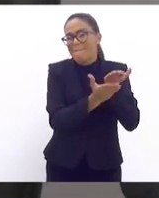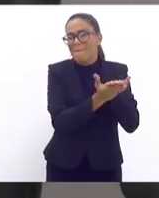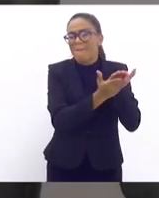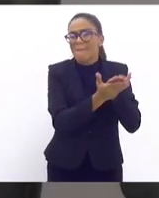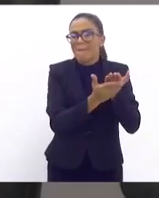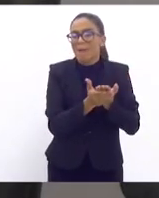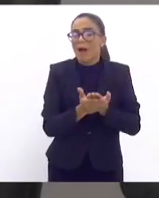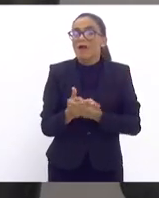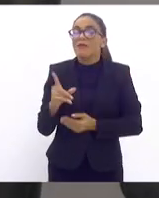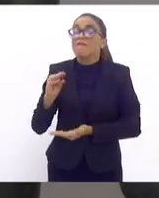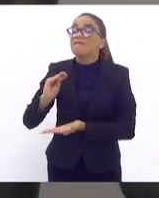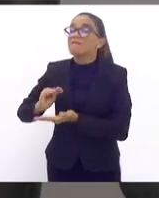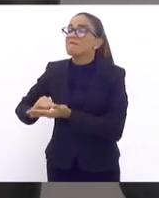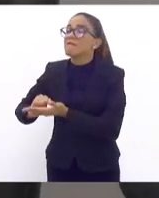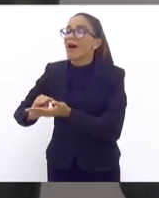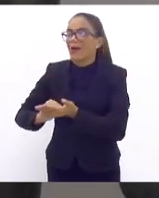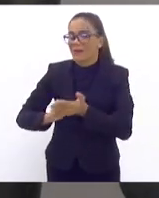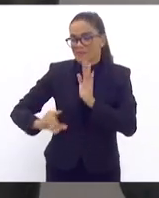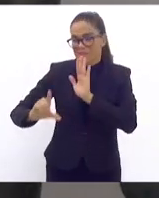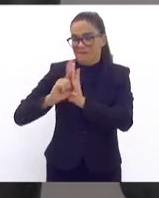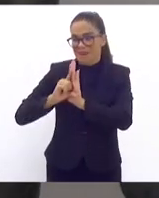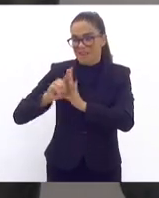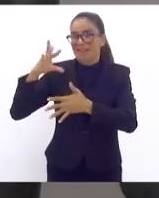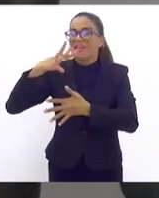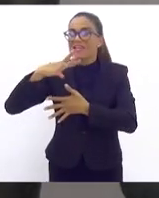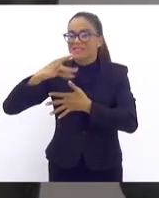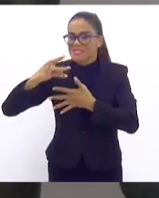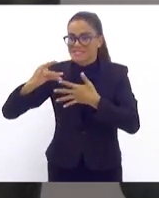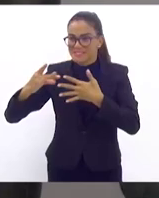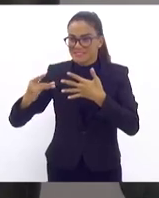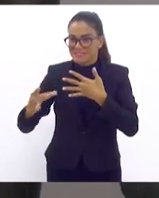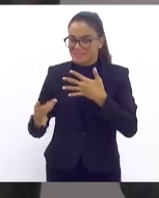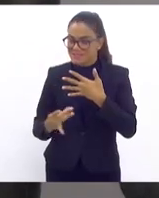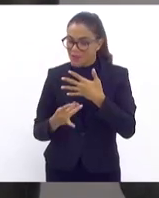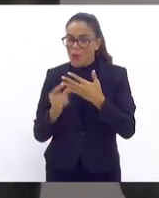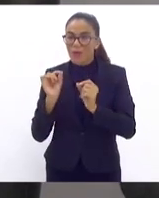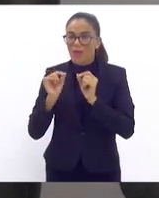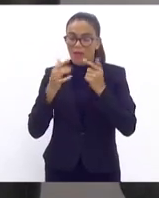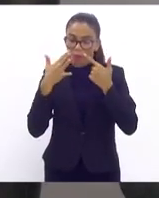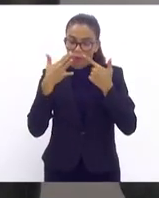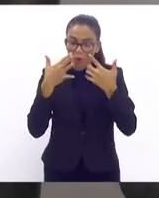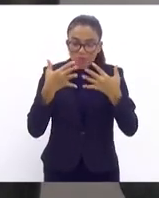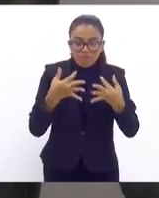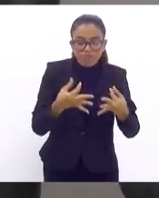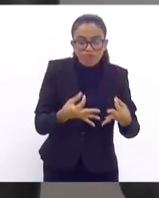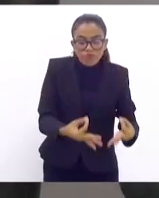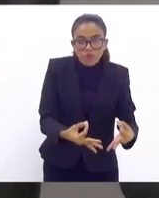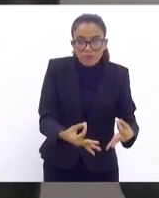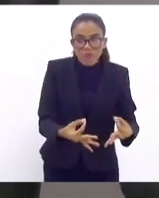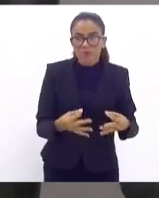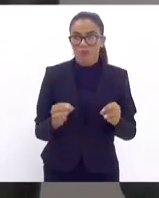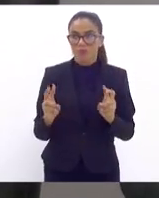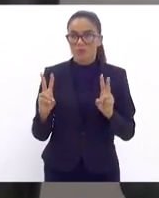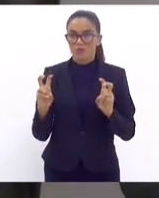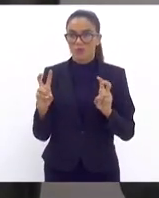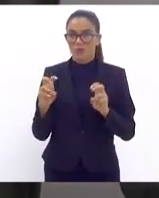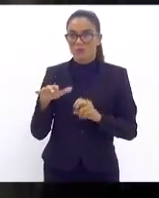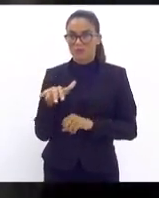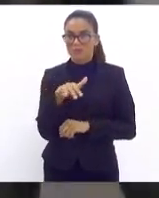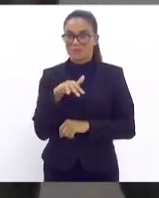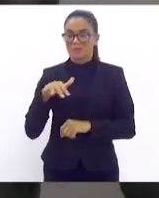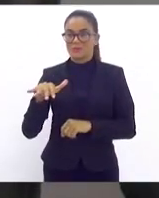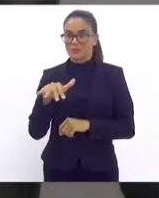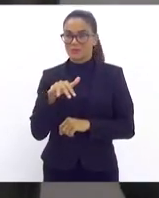a ausência de uma legislação mais específica que tivesse cuidado com essa questão, que é uma